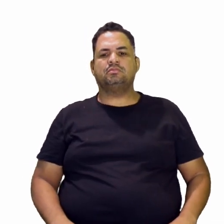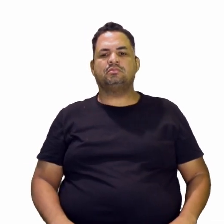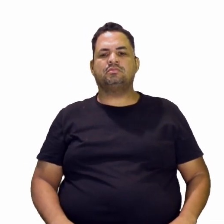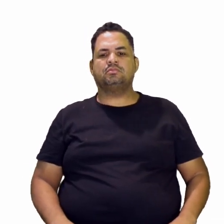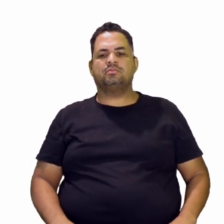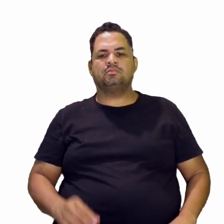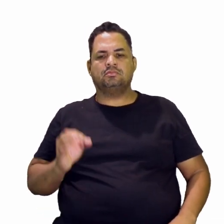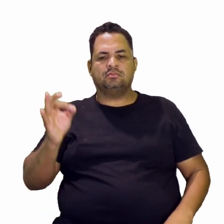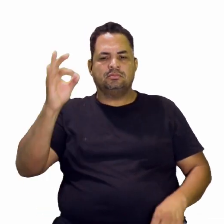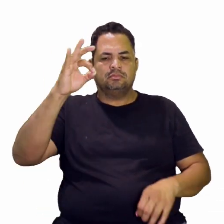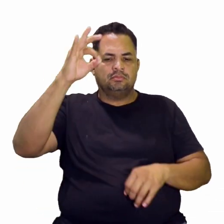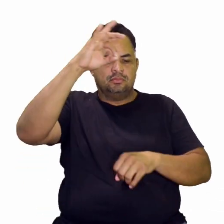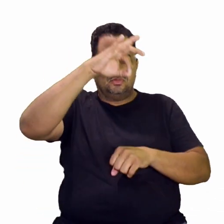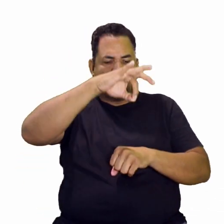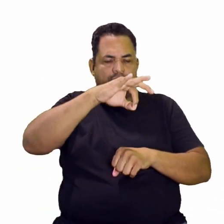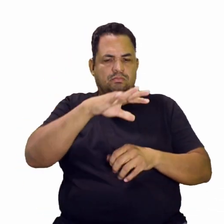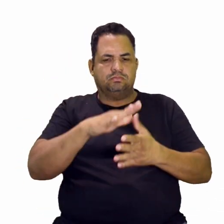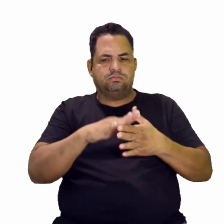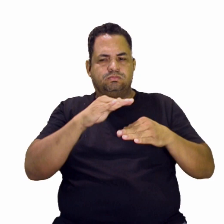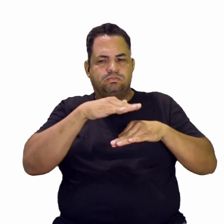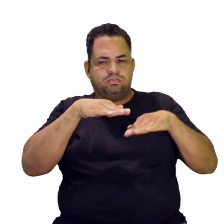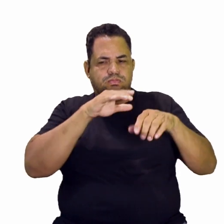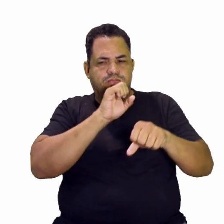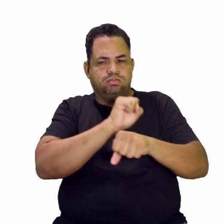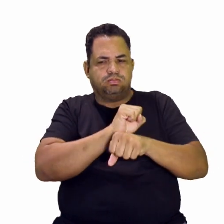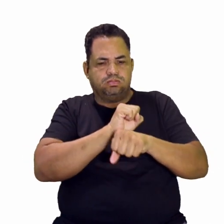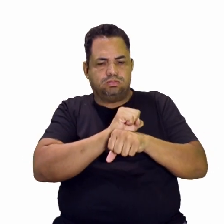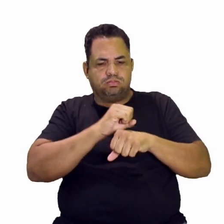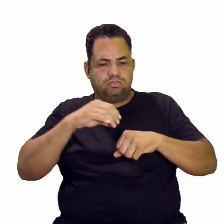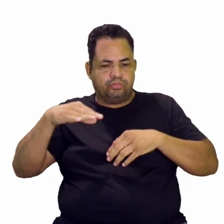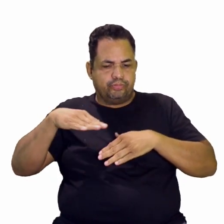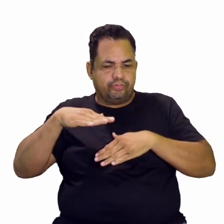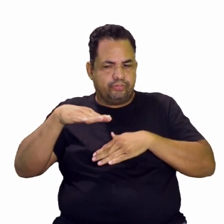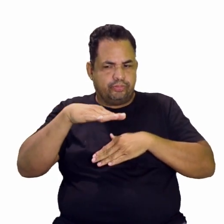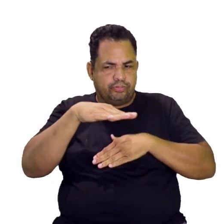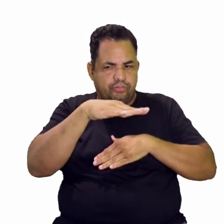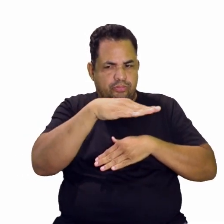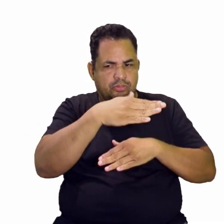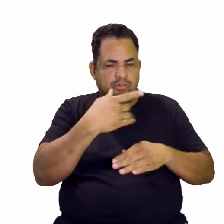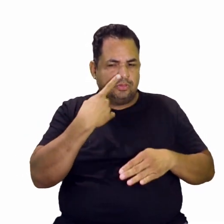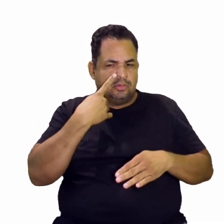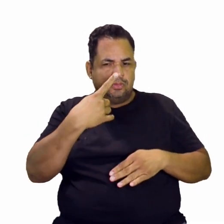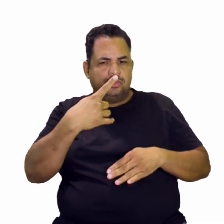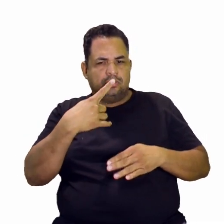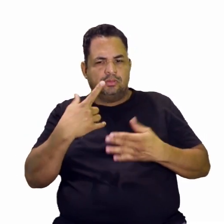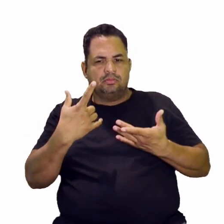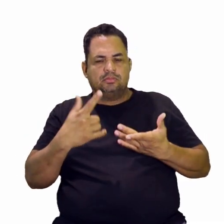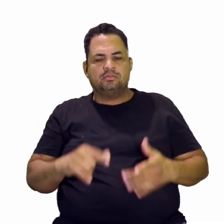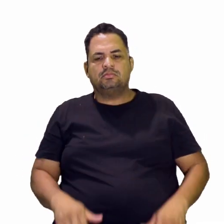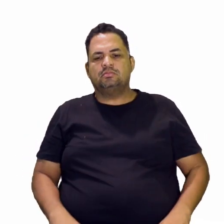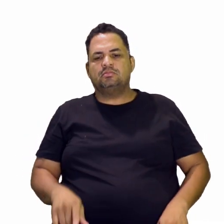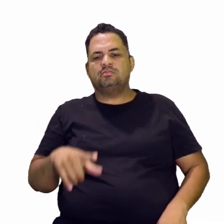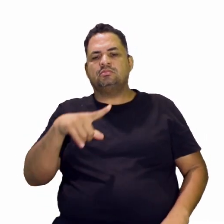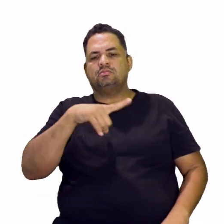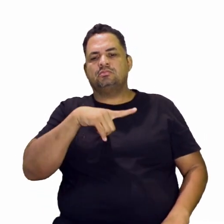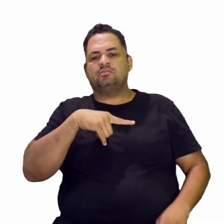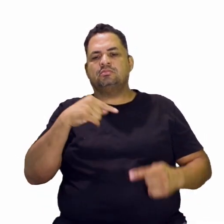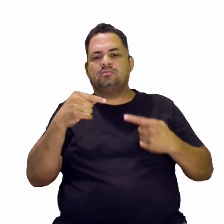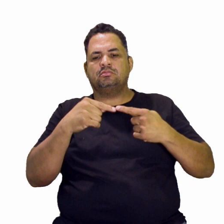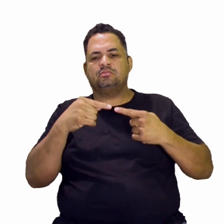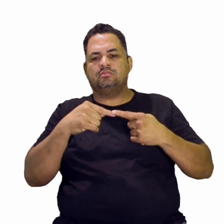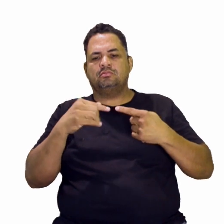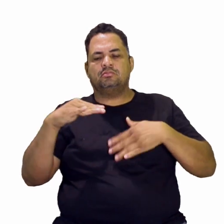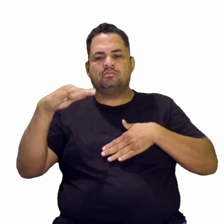Alguns mosquitos pousam, alguns lagartos correm rapidamente, tá? Tem esse contato com